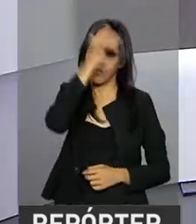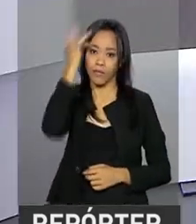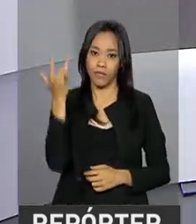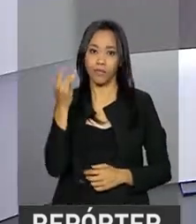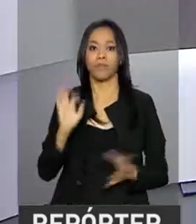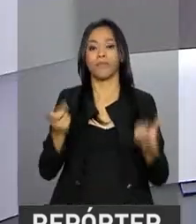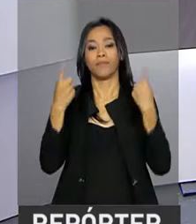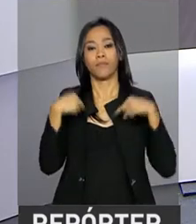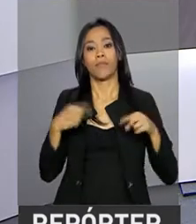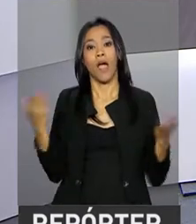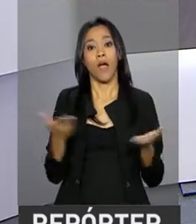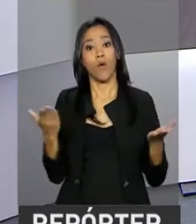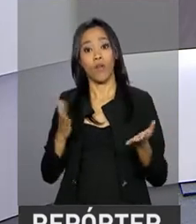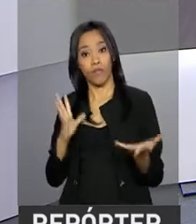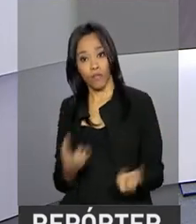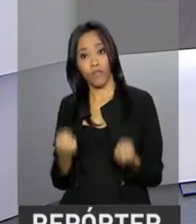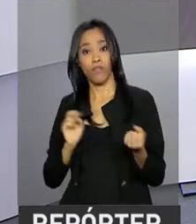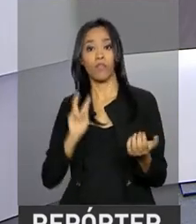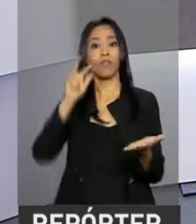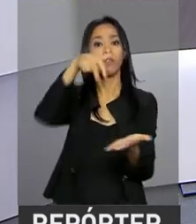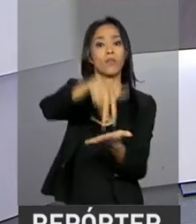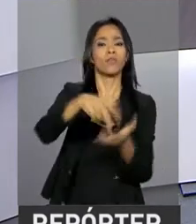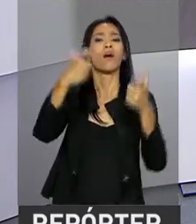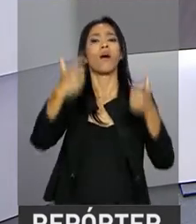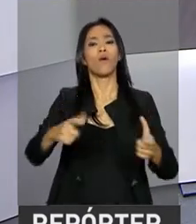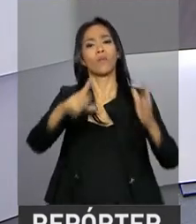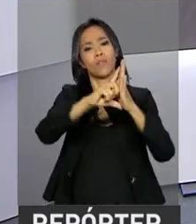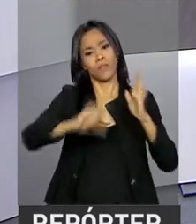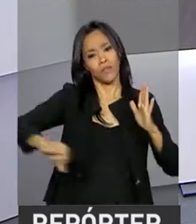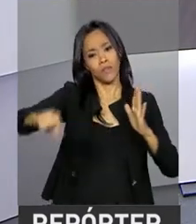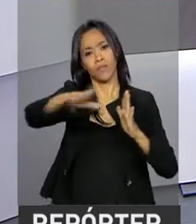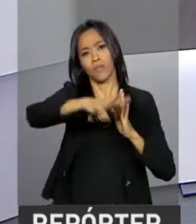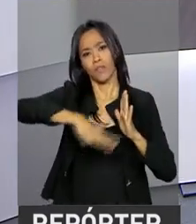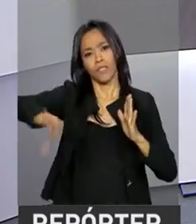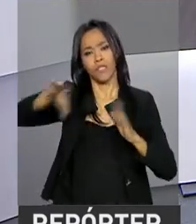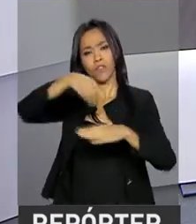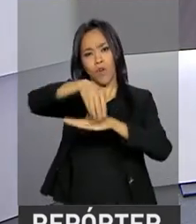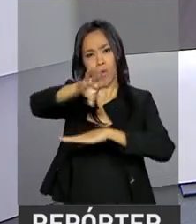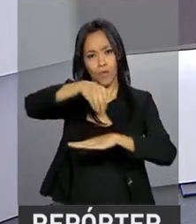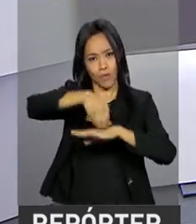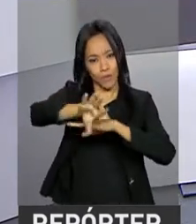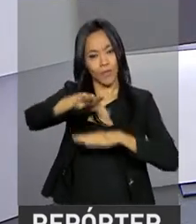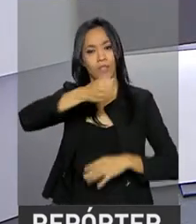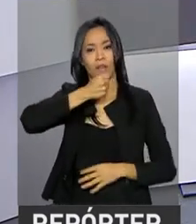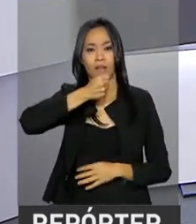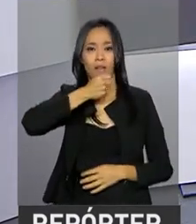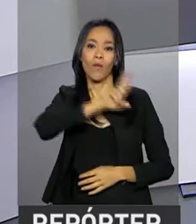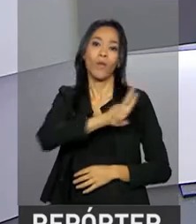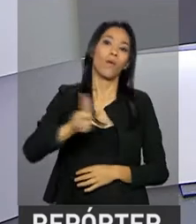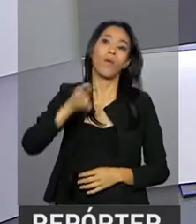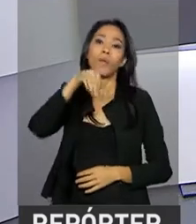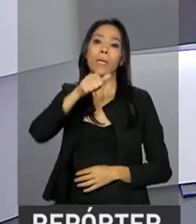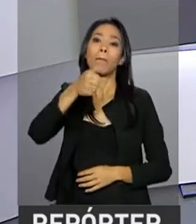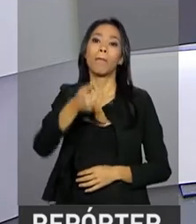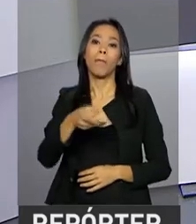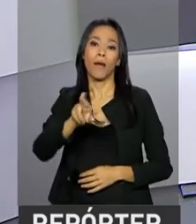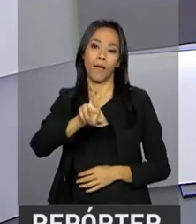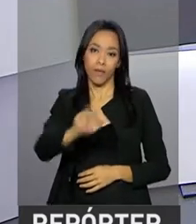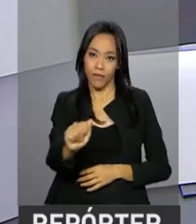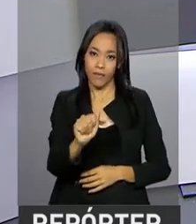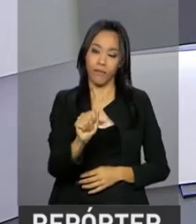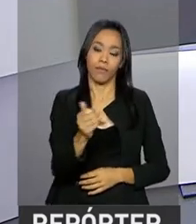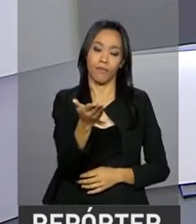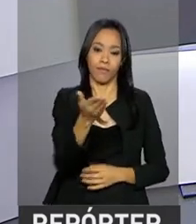vamos agora direto a palavra planalto deverá ter as informações com a repórter maria que no pico e conversa com a gente ao vivo